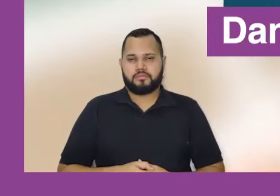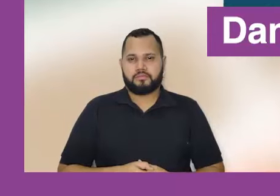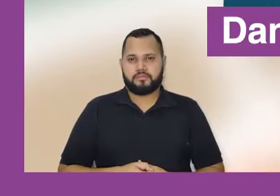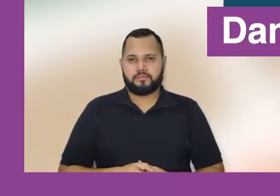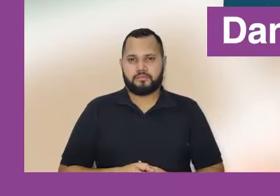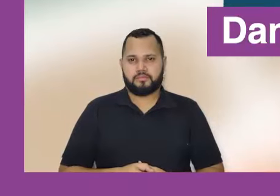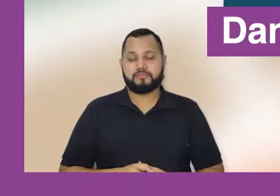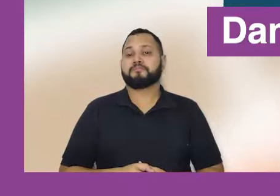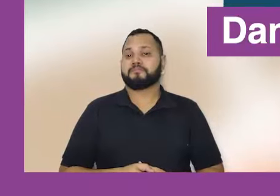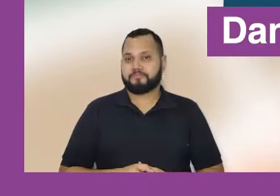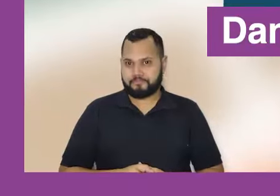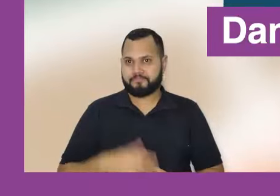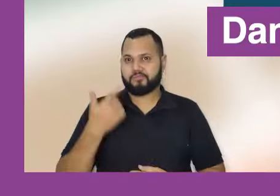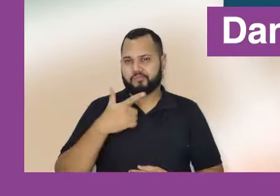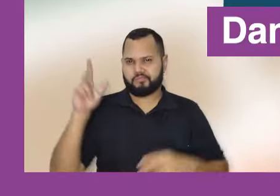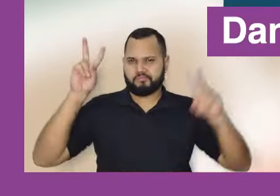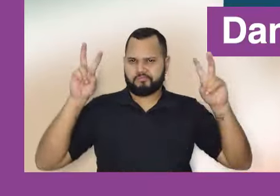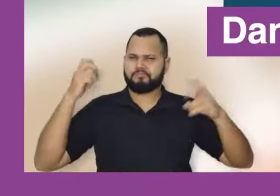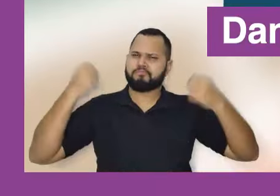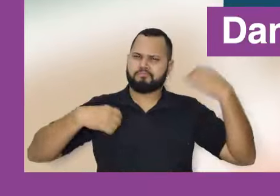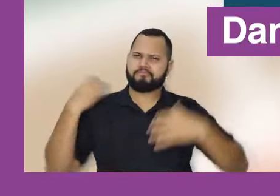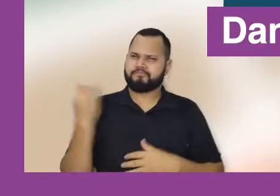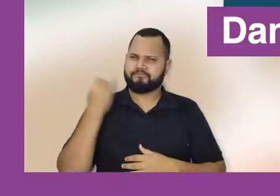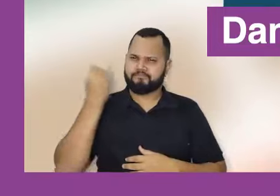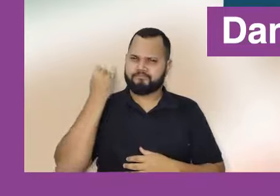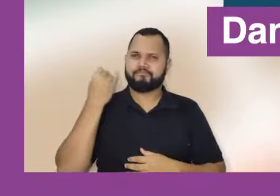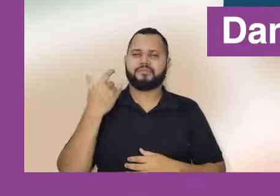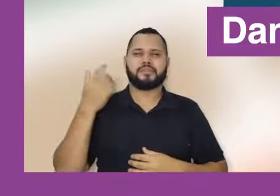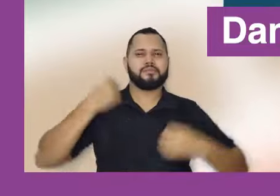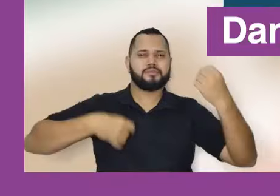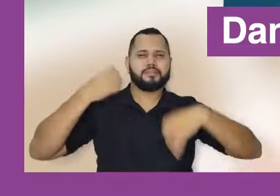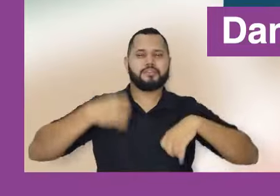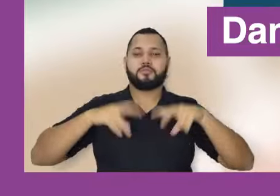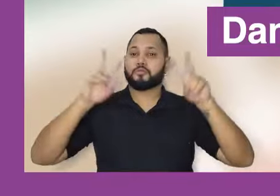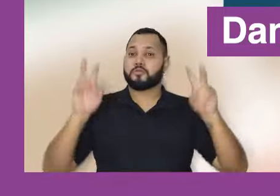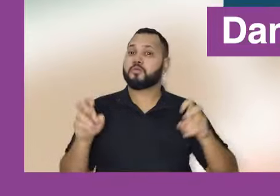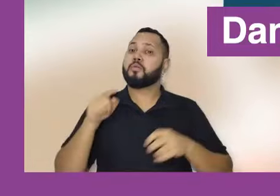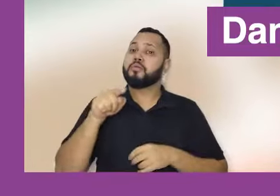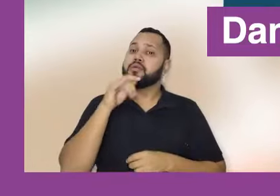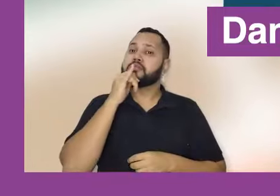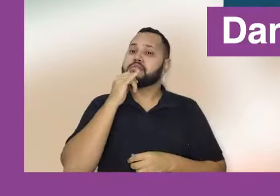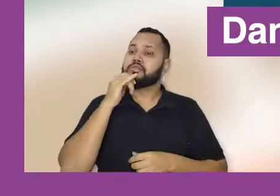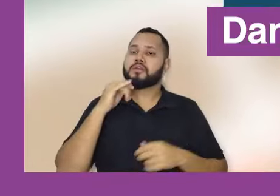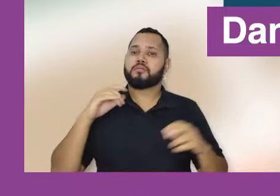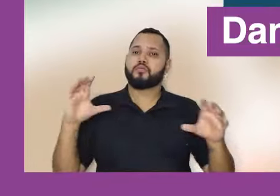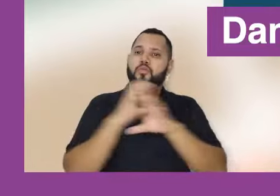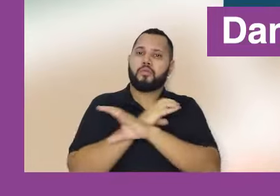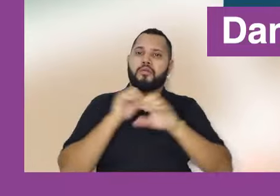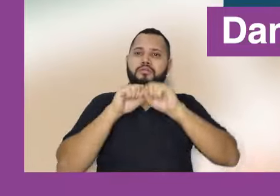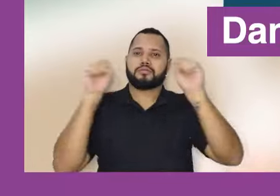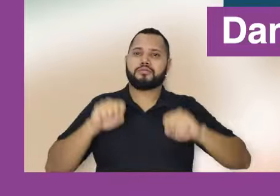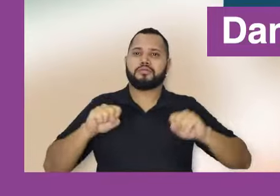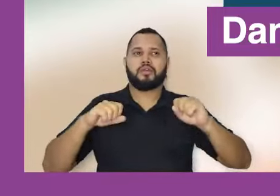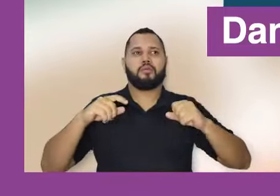Outro ponto importante E a gente tem ouvido isso muito em outros painéis É sobre esse ser integral sistêmico